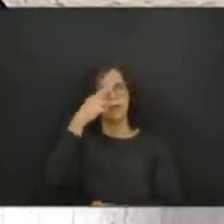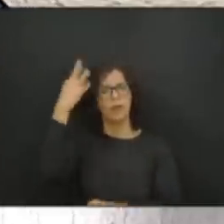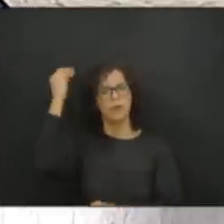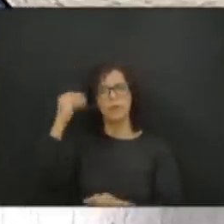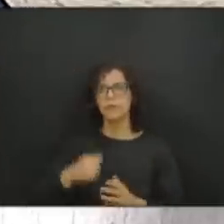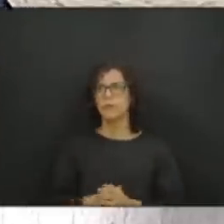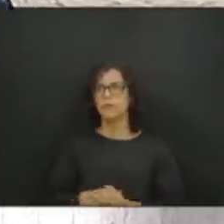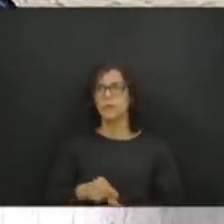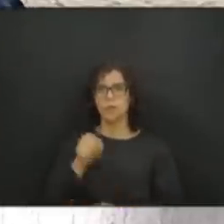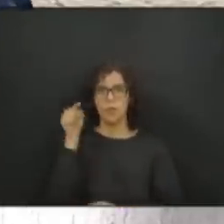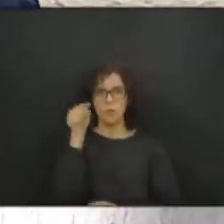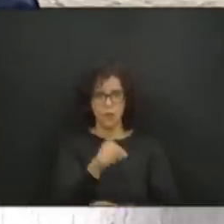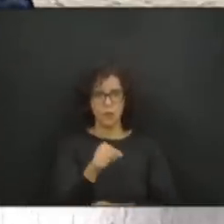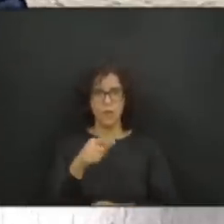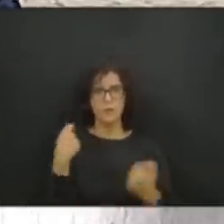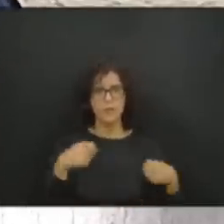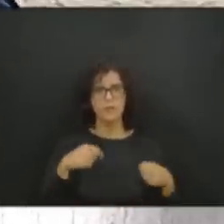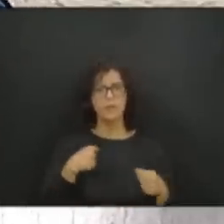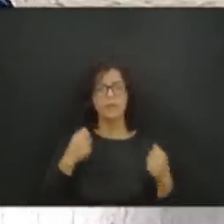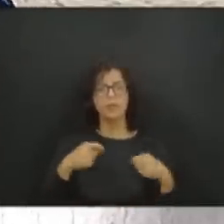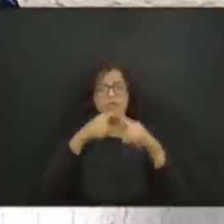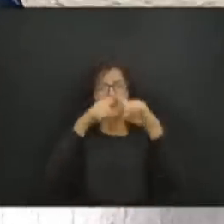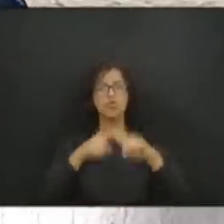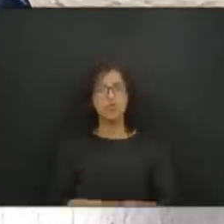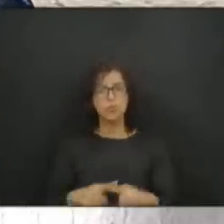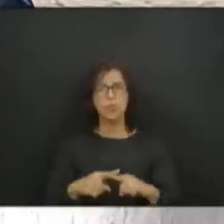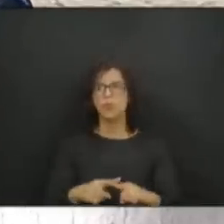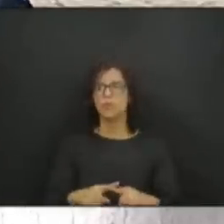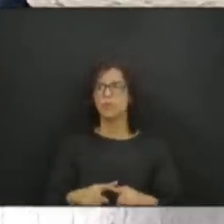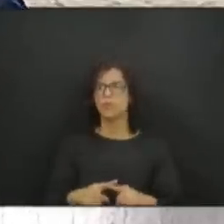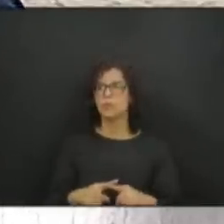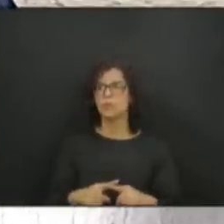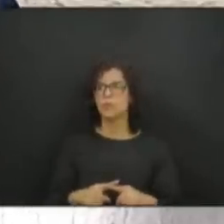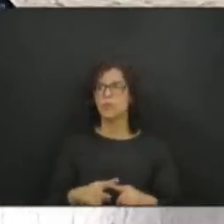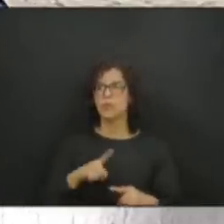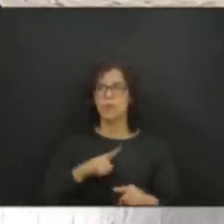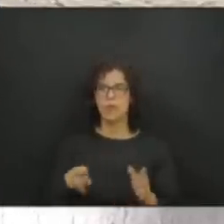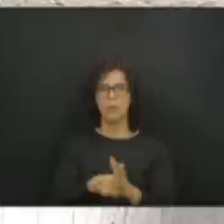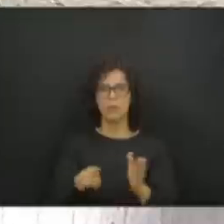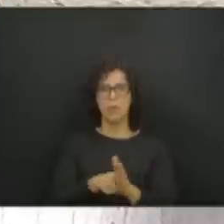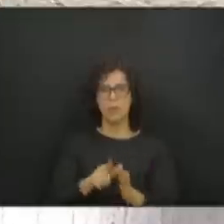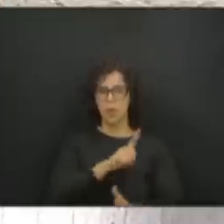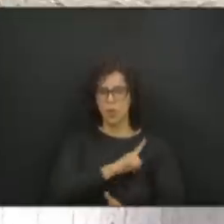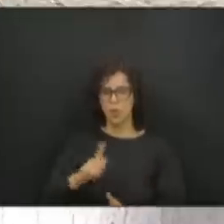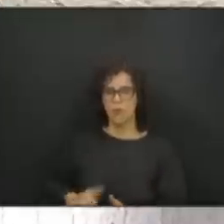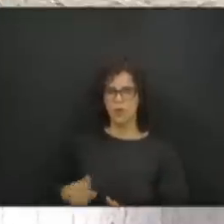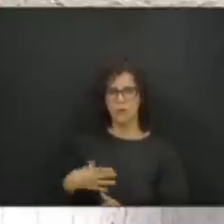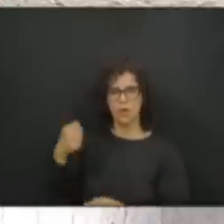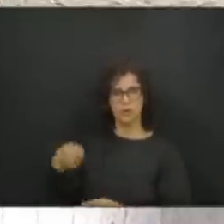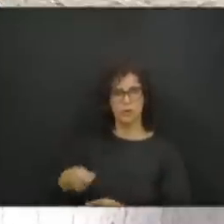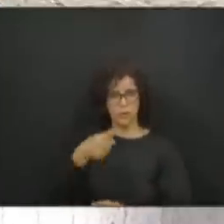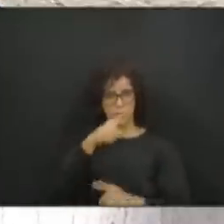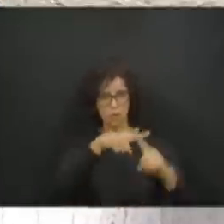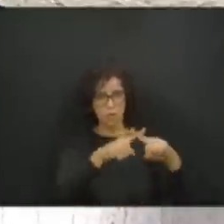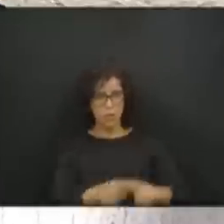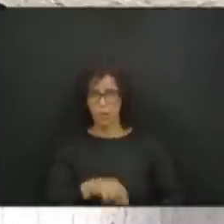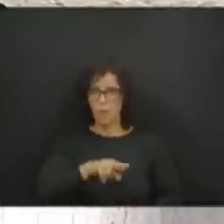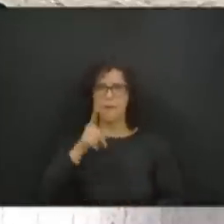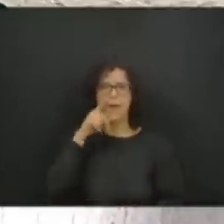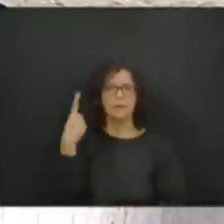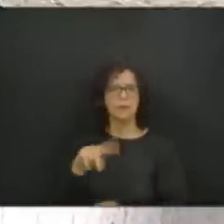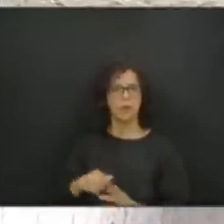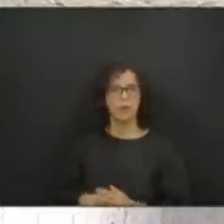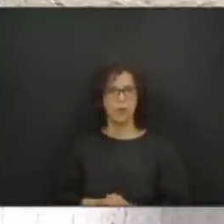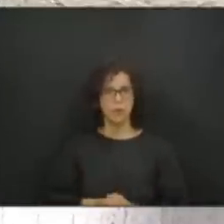filho posso excelência aqui deveria estar disputando o cargo Quanto o Governador Ratinho Junior não seu